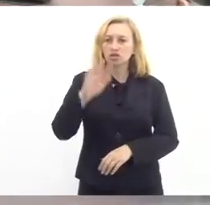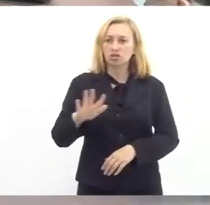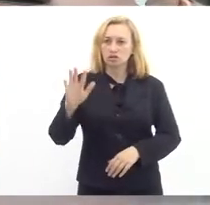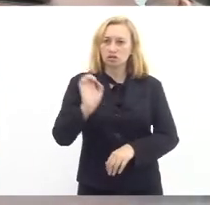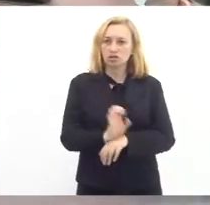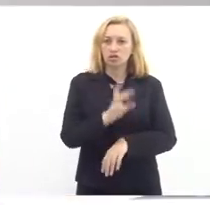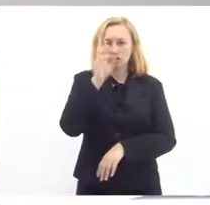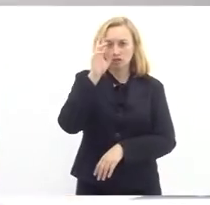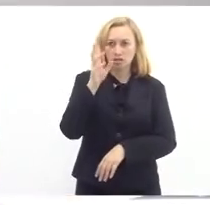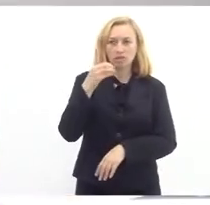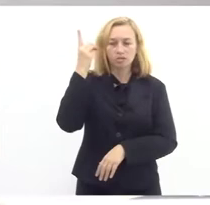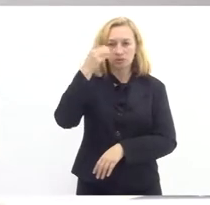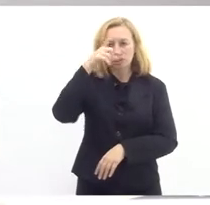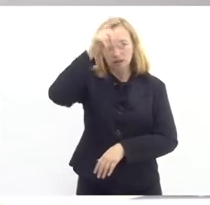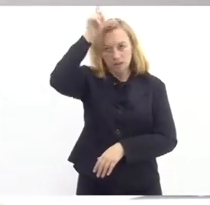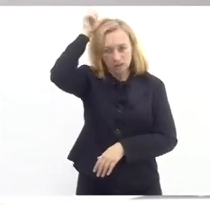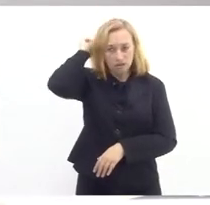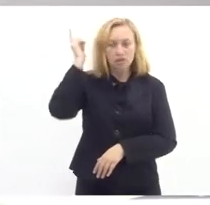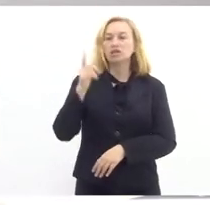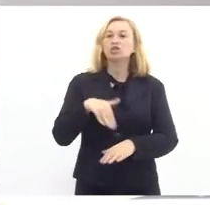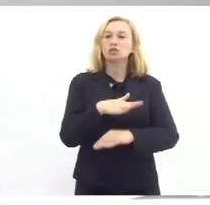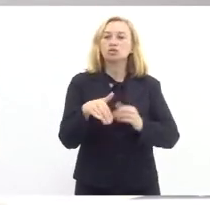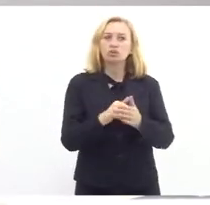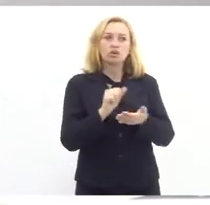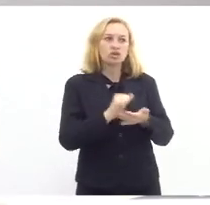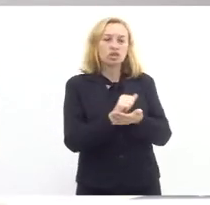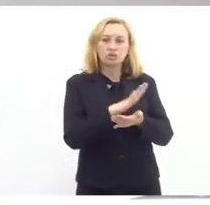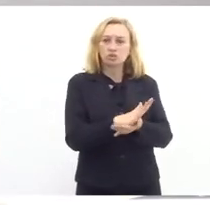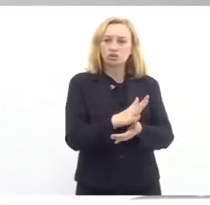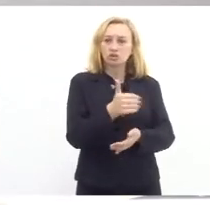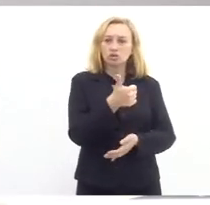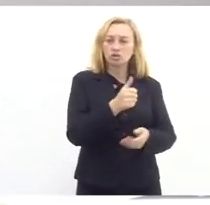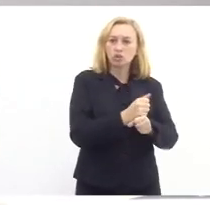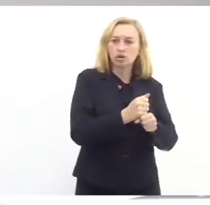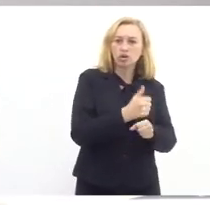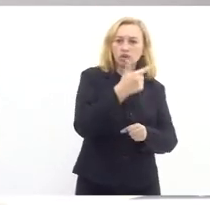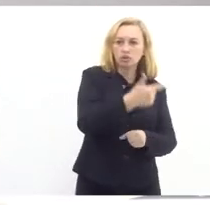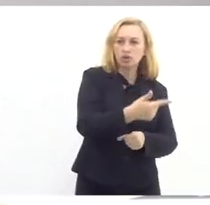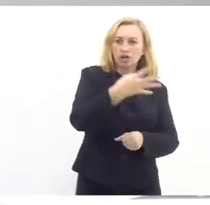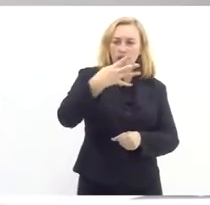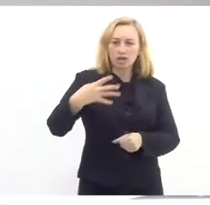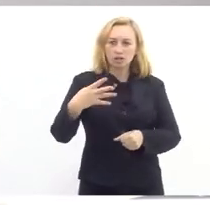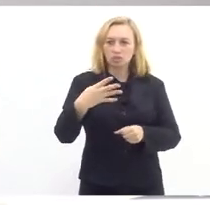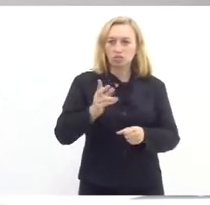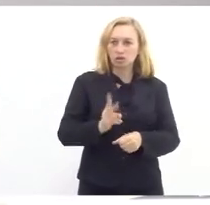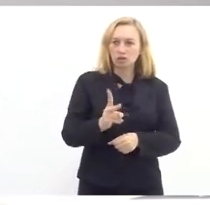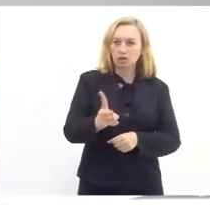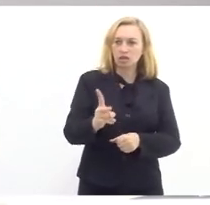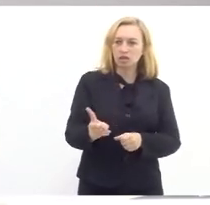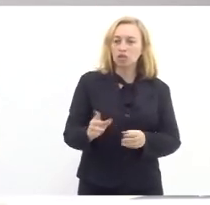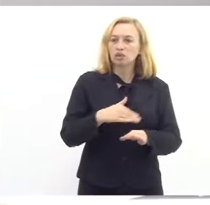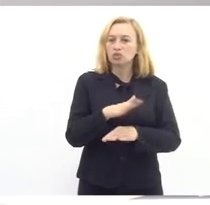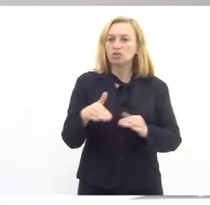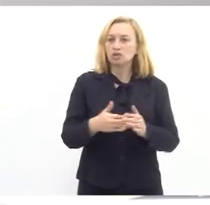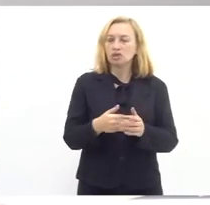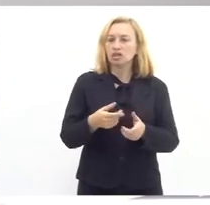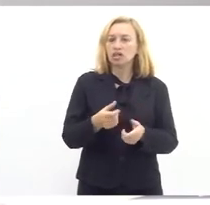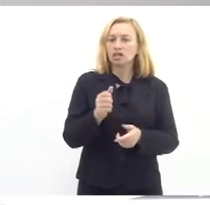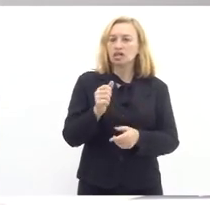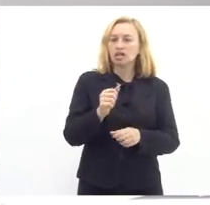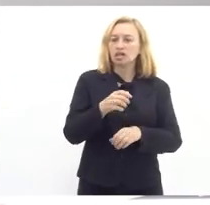Paulo. Praticamente todas as multas aplicadas a partir do ano de 2014 em diante foram inscritas todas elas em dívida ativa do